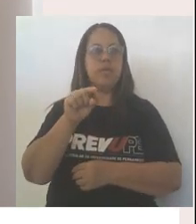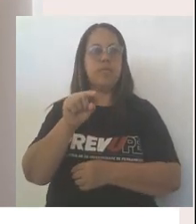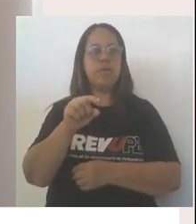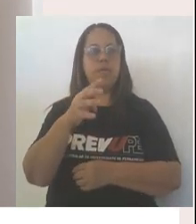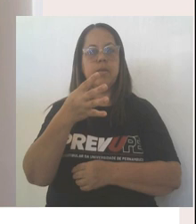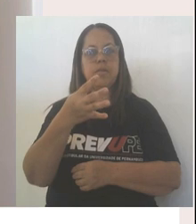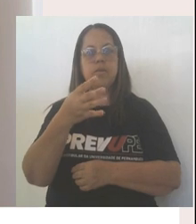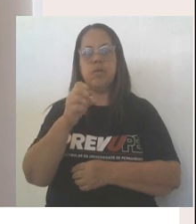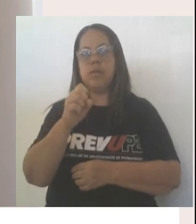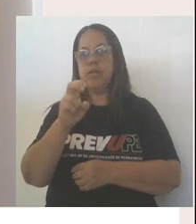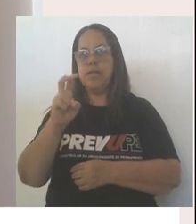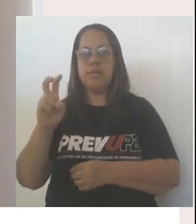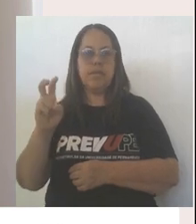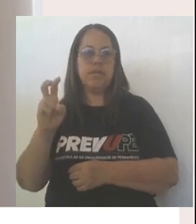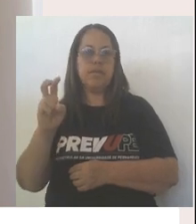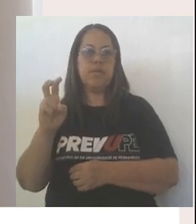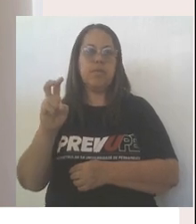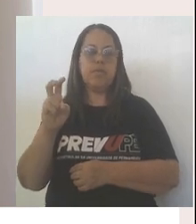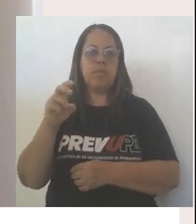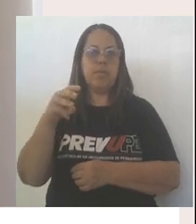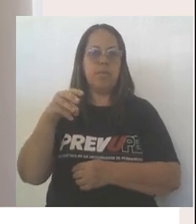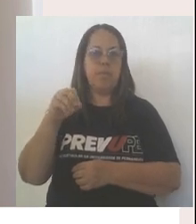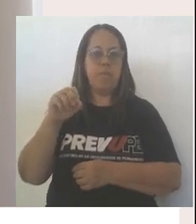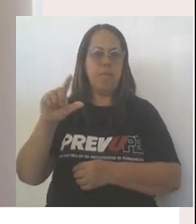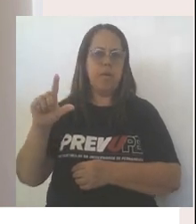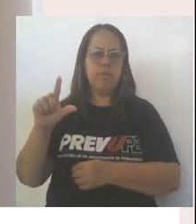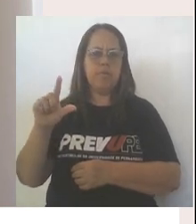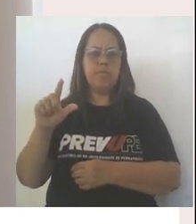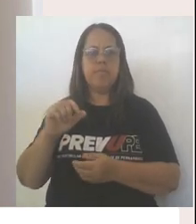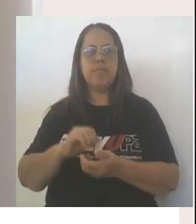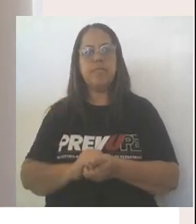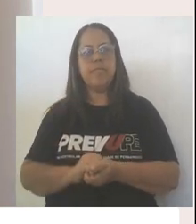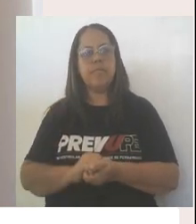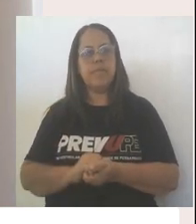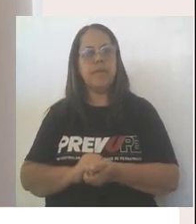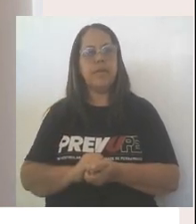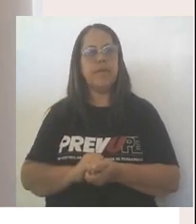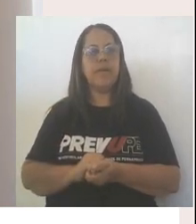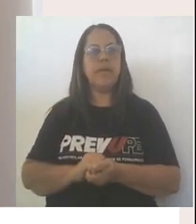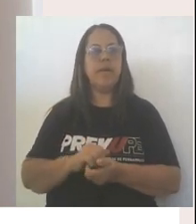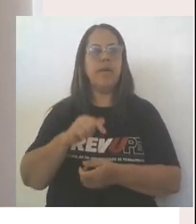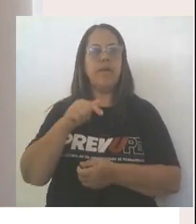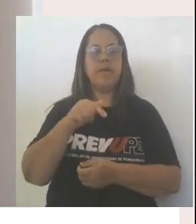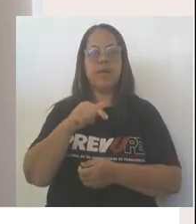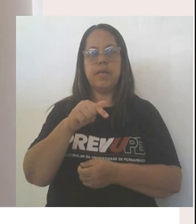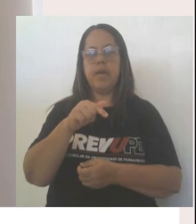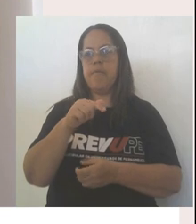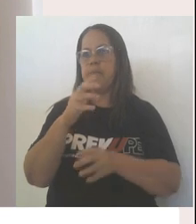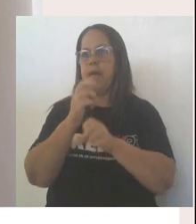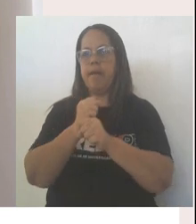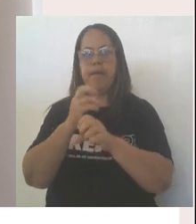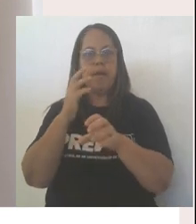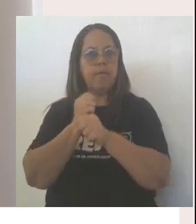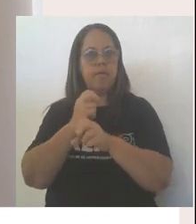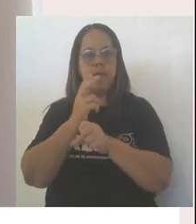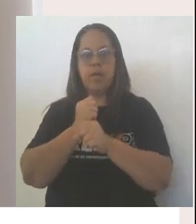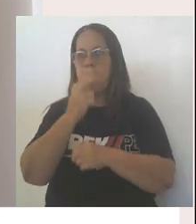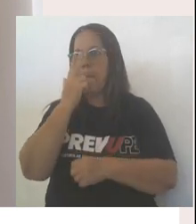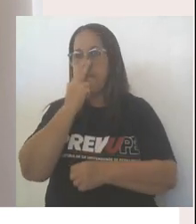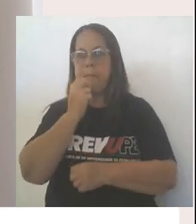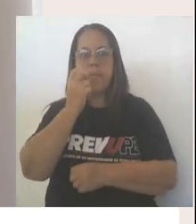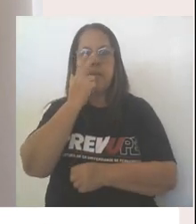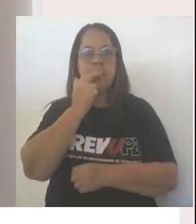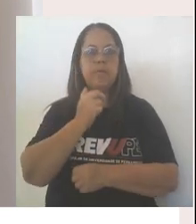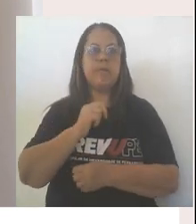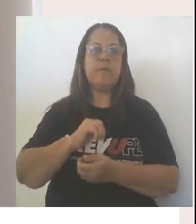96.485 coulombs por mol. O Q presente no logaritmo é calculado da mesma forma que o Kc da constante